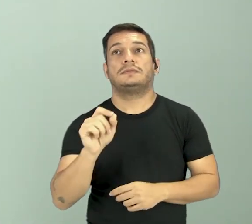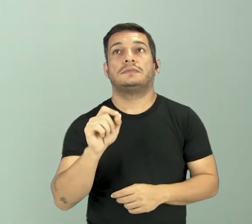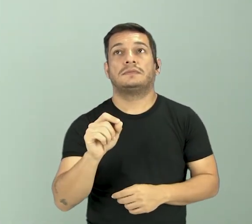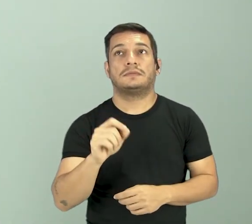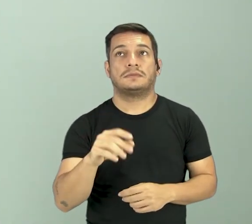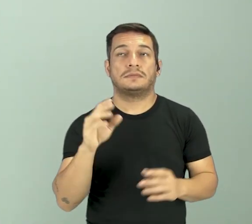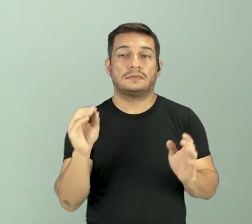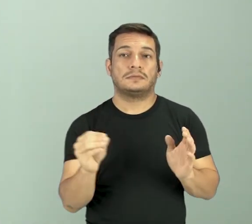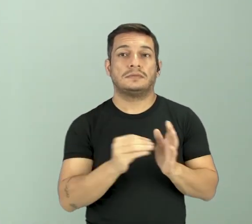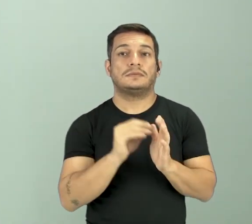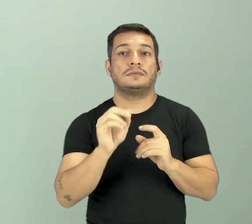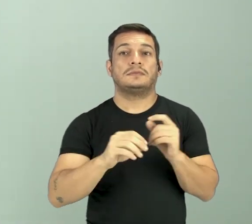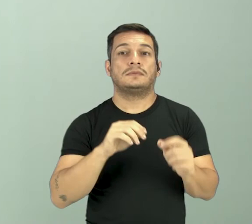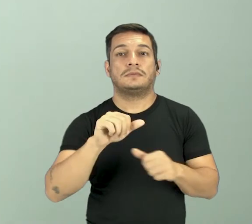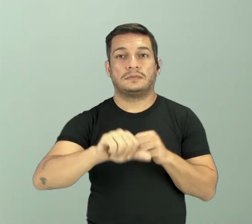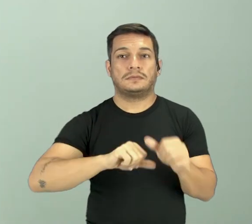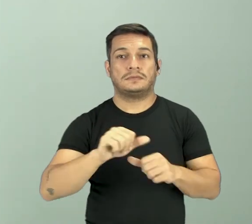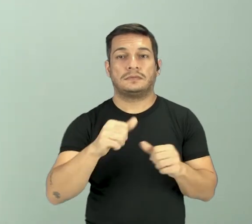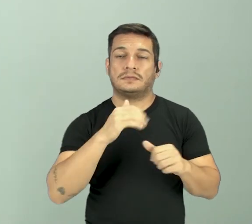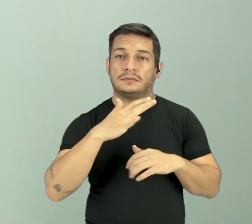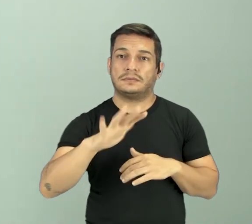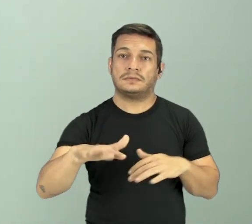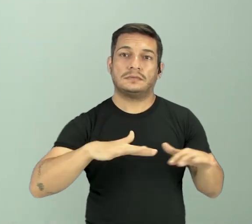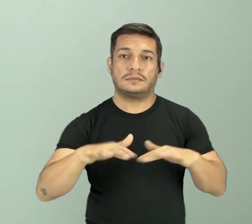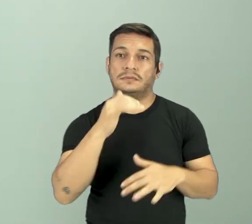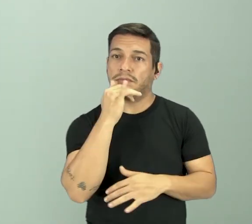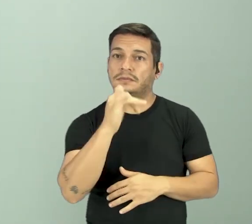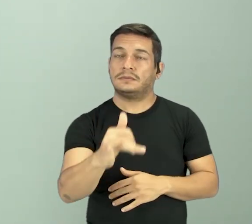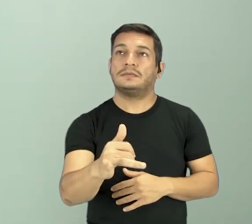de aplicação da indução eletromagnética, que está desde